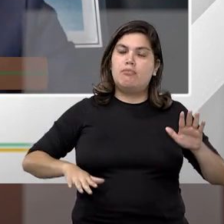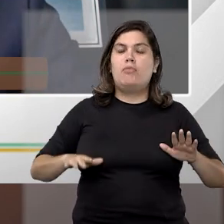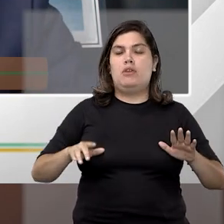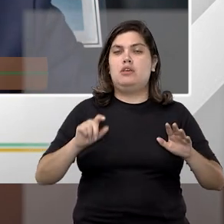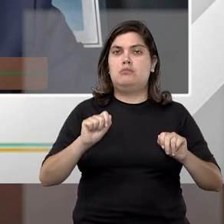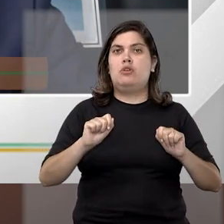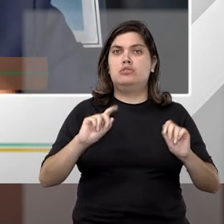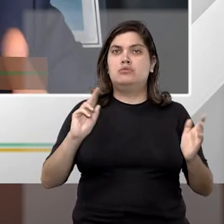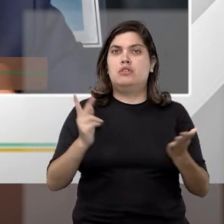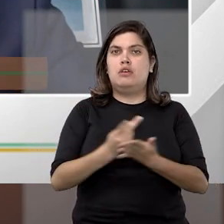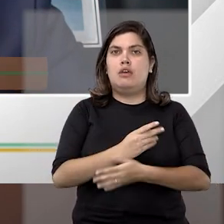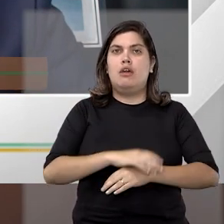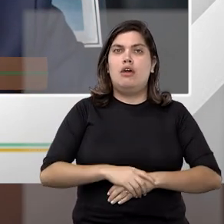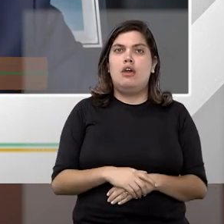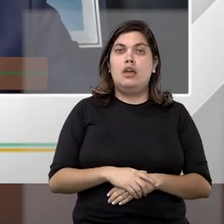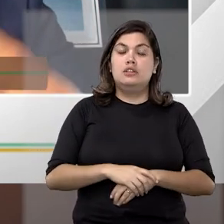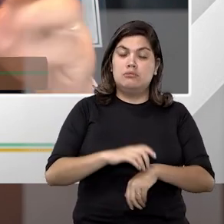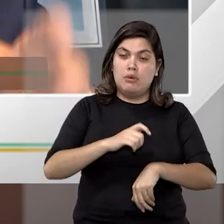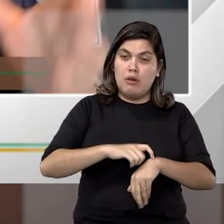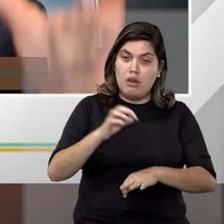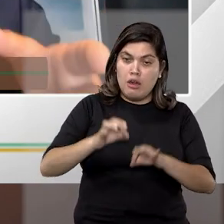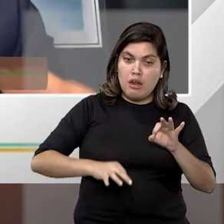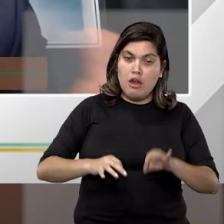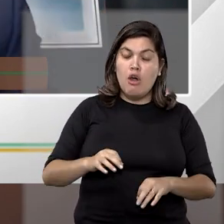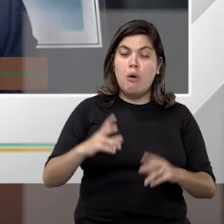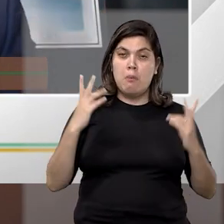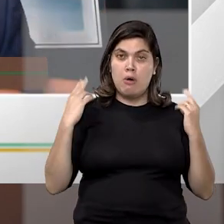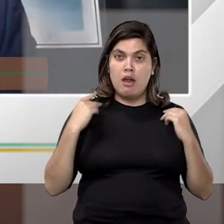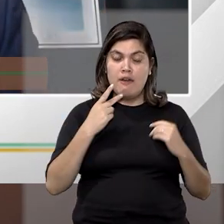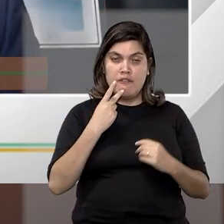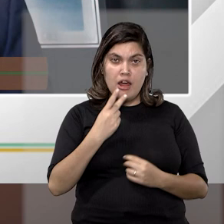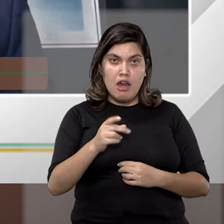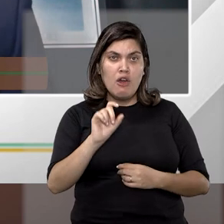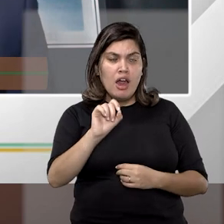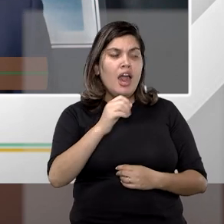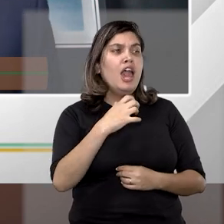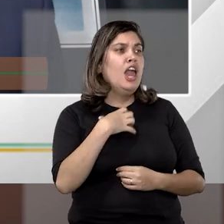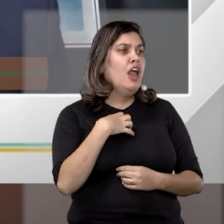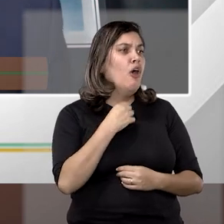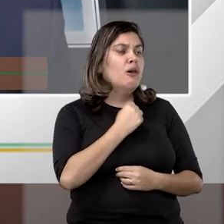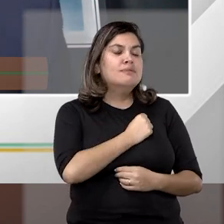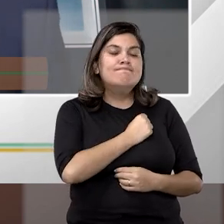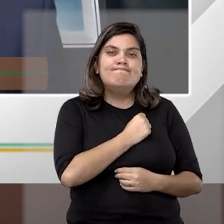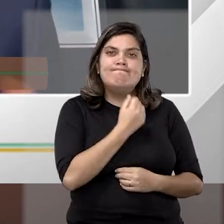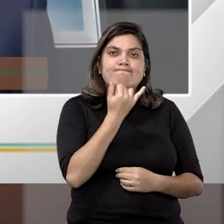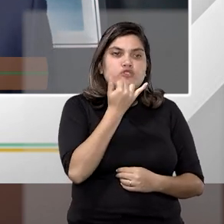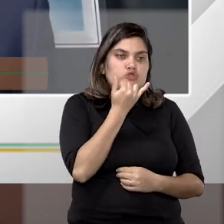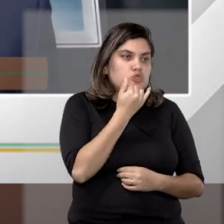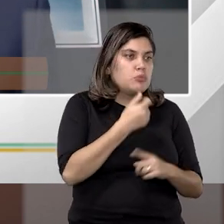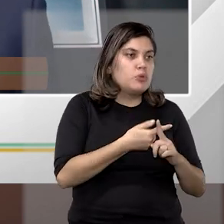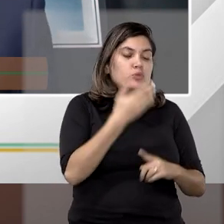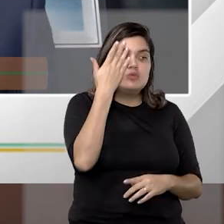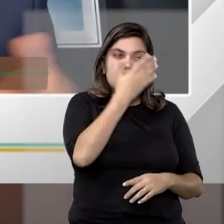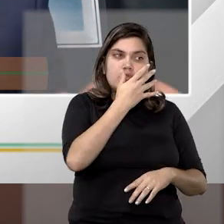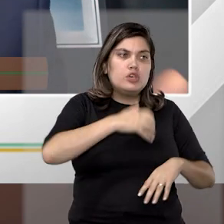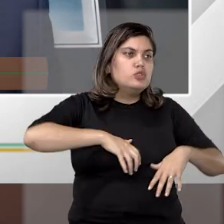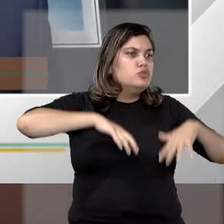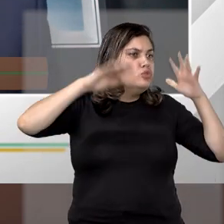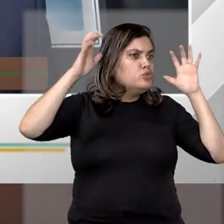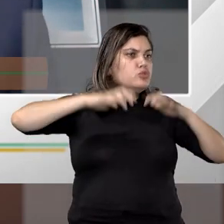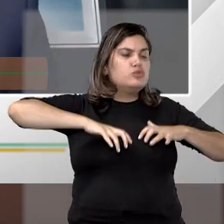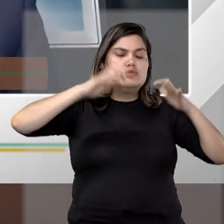isso o que pode Redonda se naquela audiência em que o motorista é dizer olha eu sinto muito eu não te vi